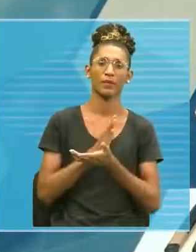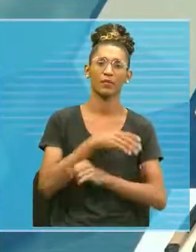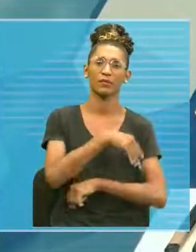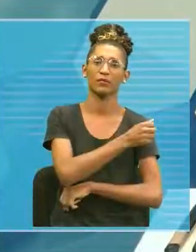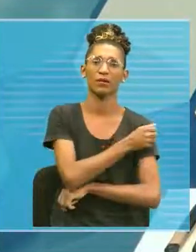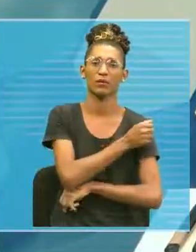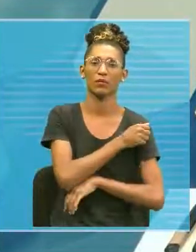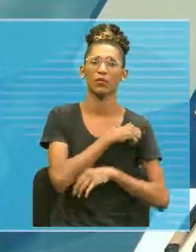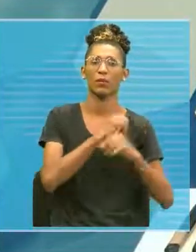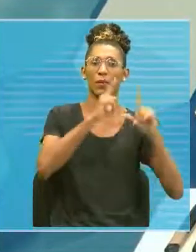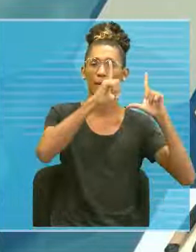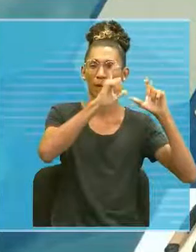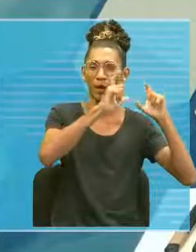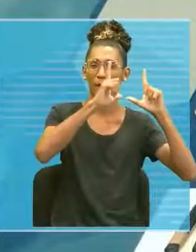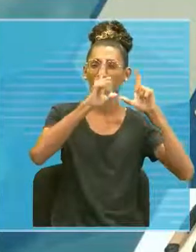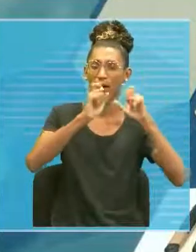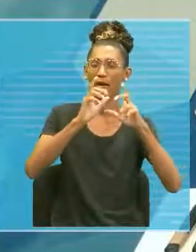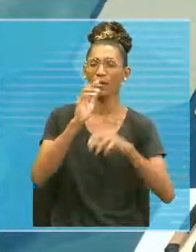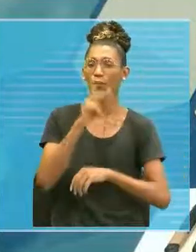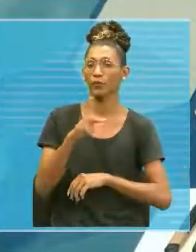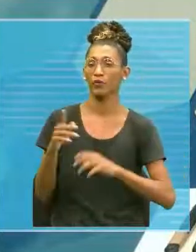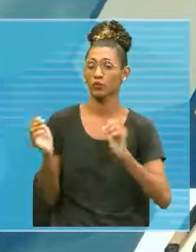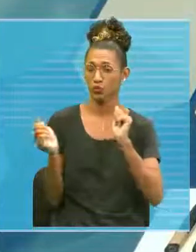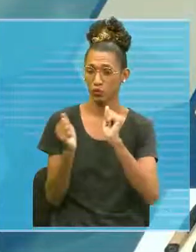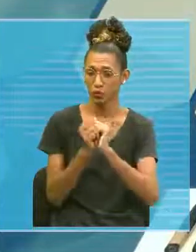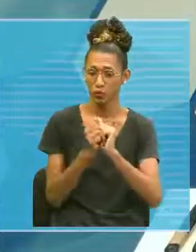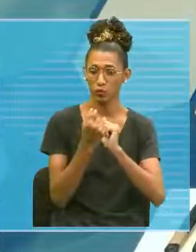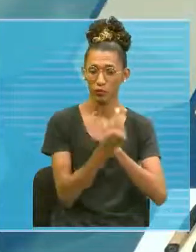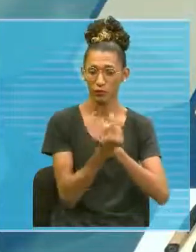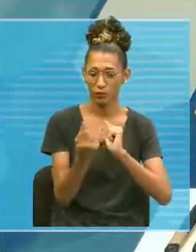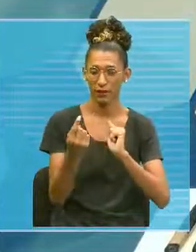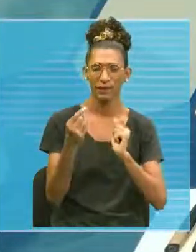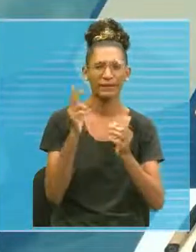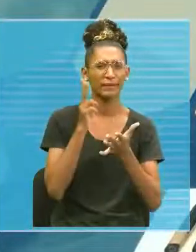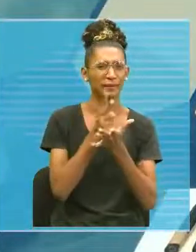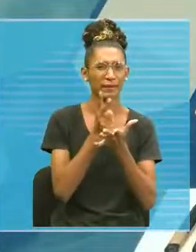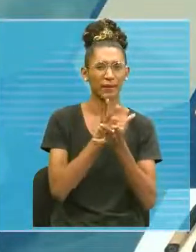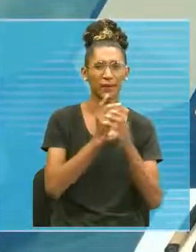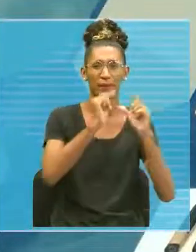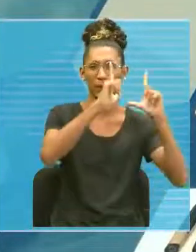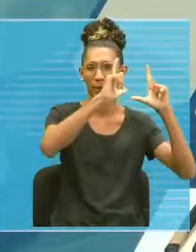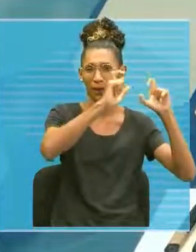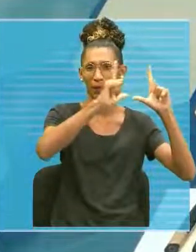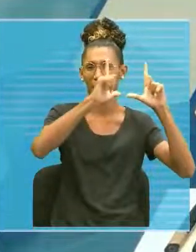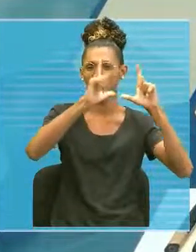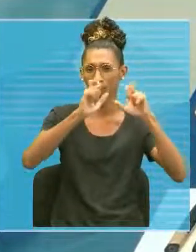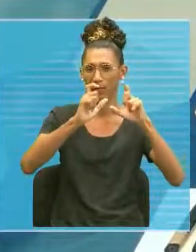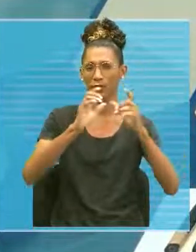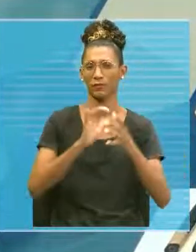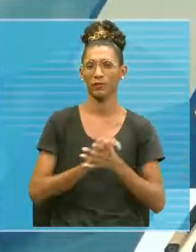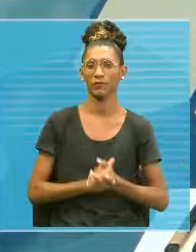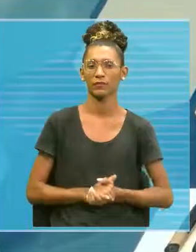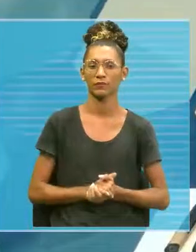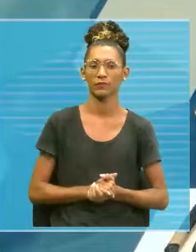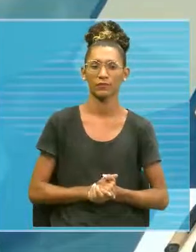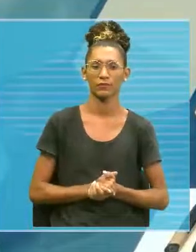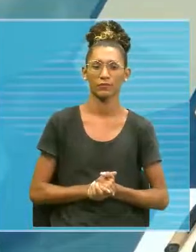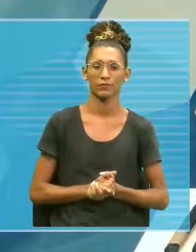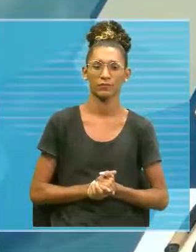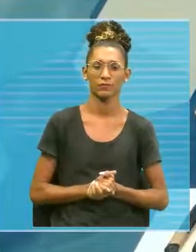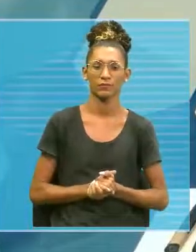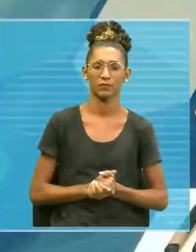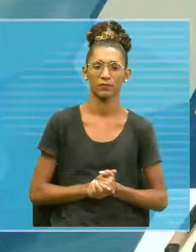né O professor que tá aí com vocês geralmente faz print né faz a captura de imagem aí né